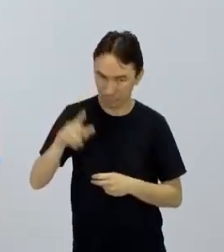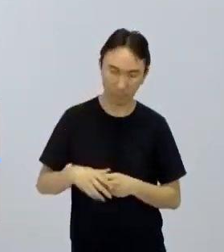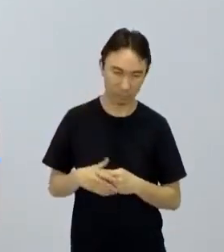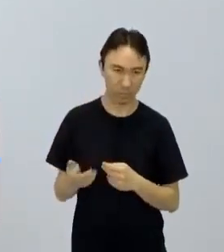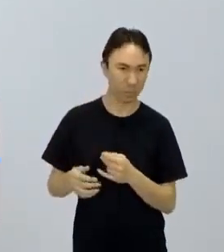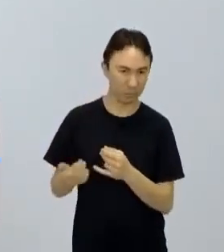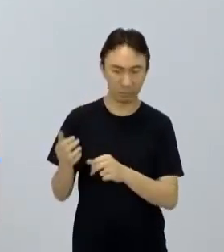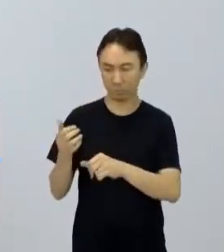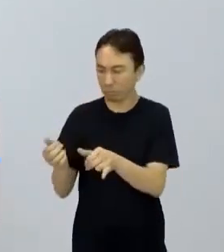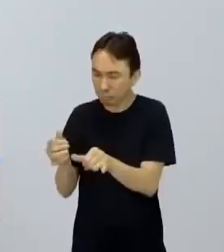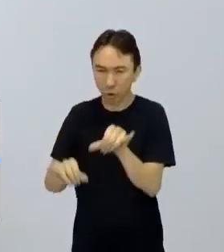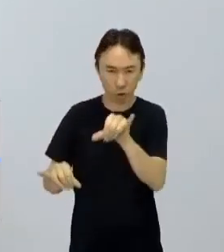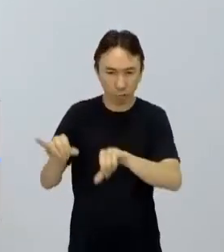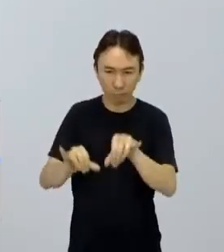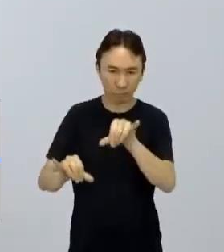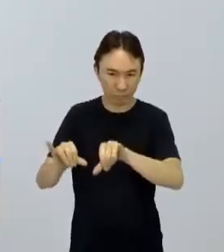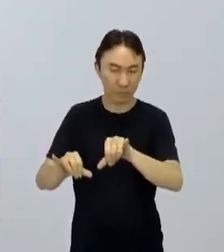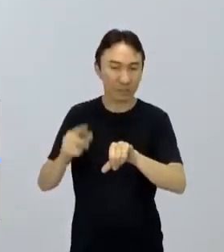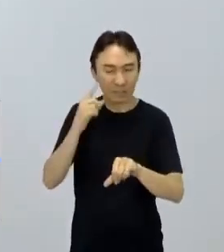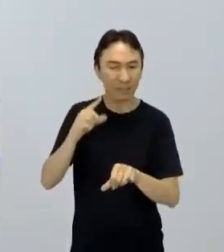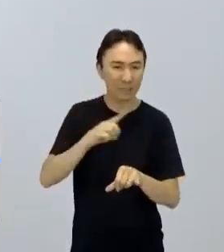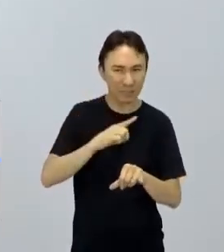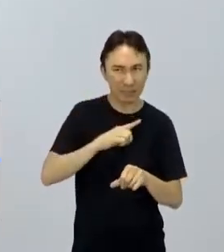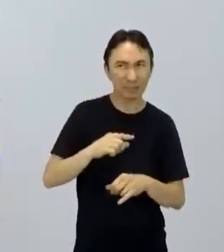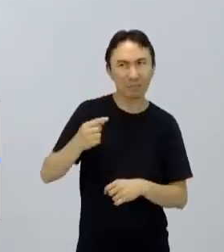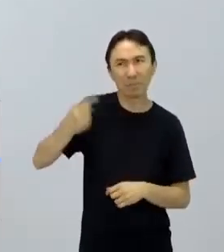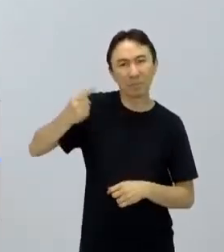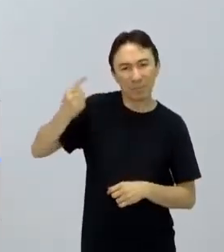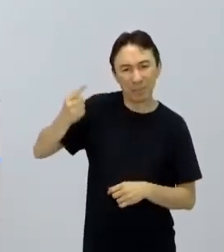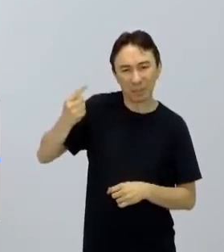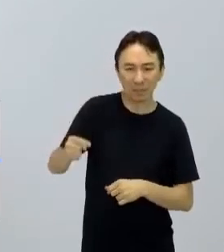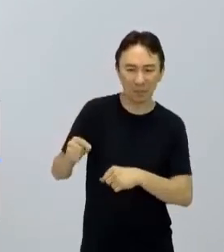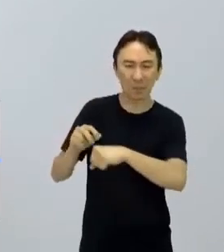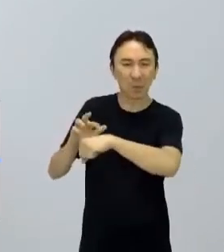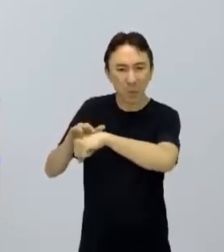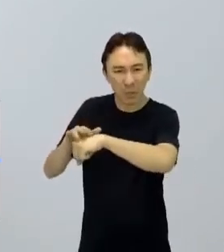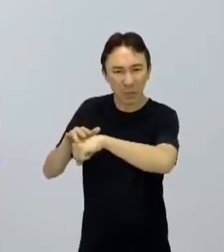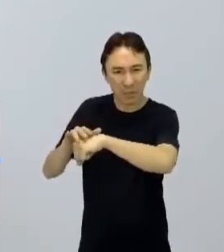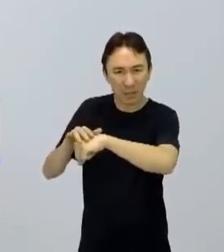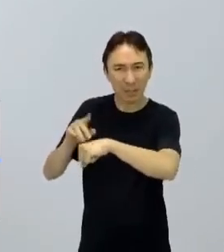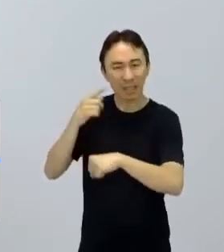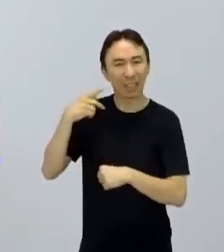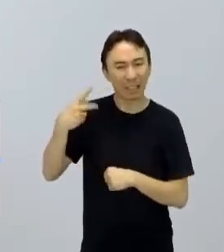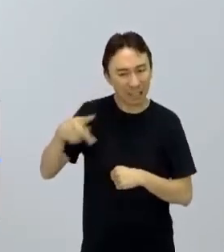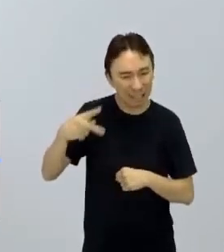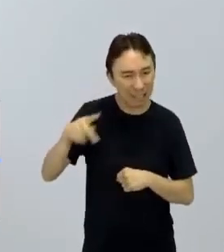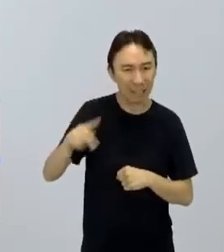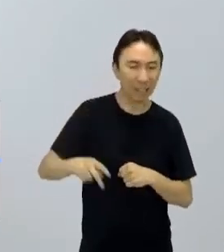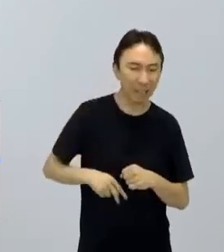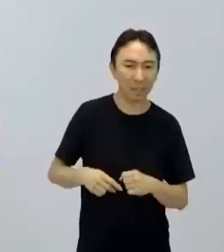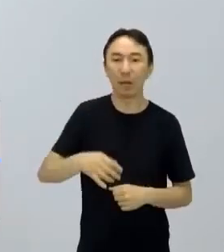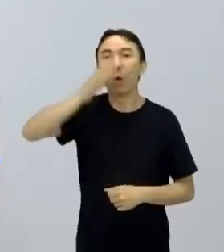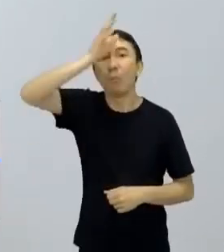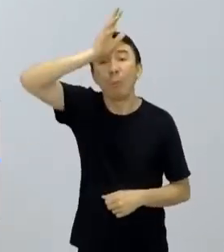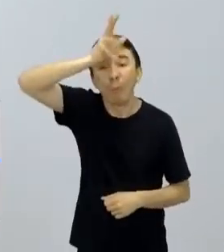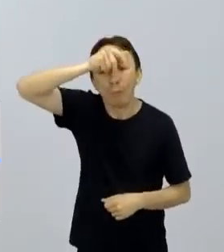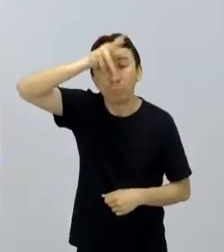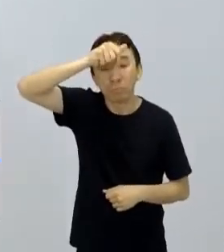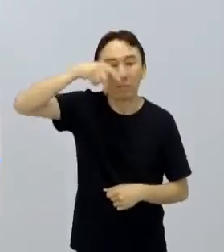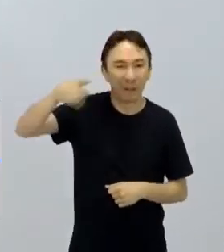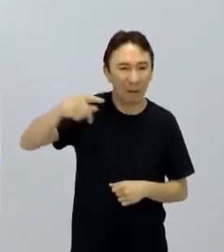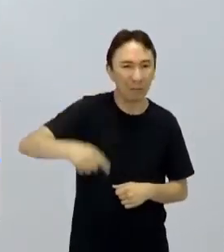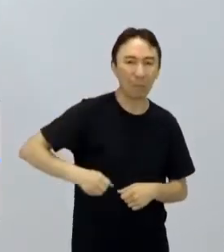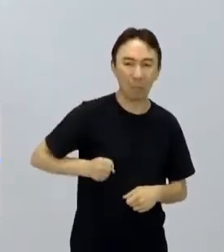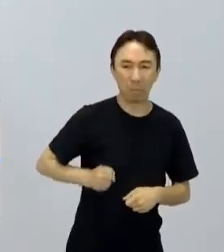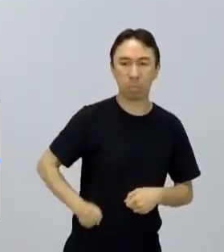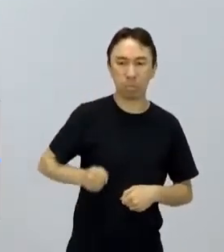trabalhou primeiro com uma doença que atacava galinhas, né? Causava cólera na galinha, tá bom? E aí também,